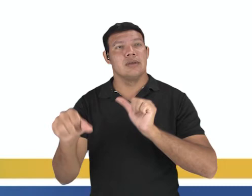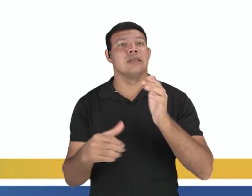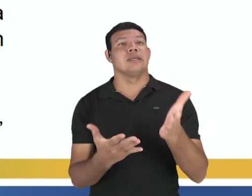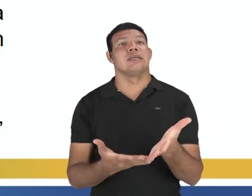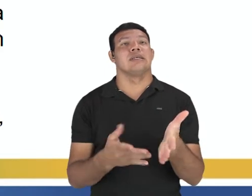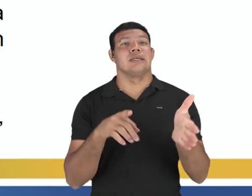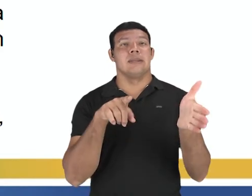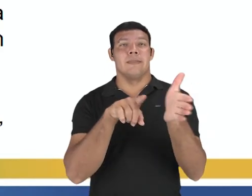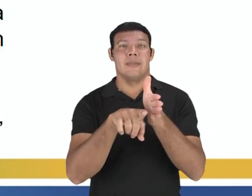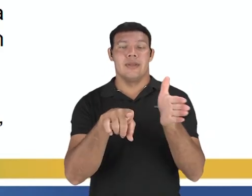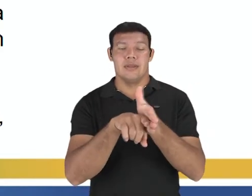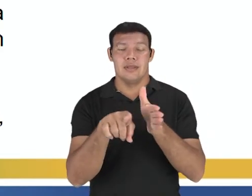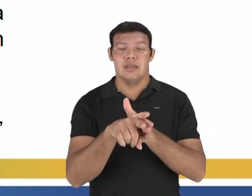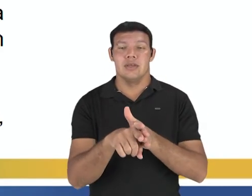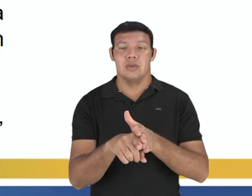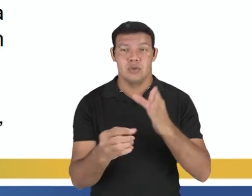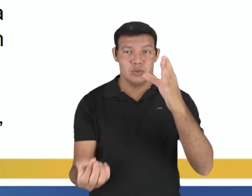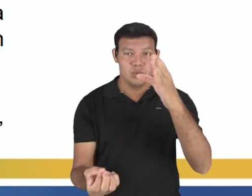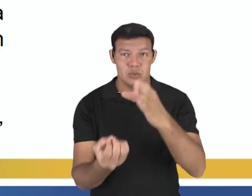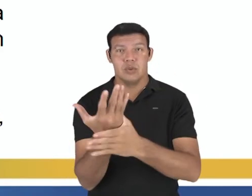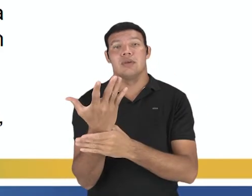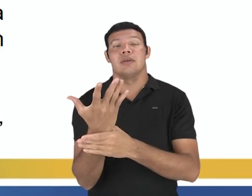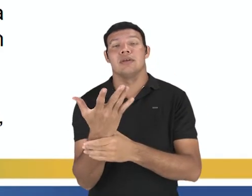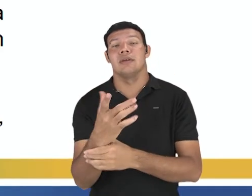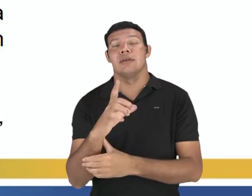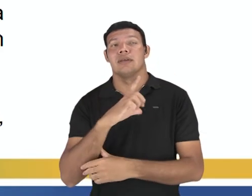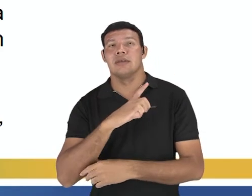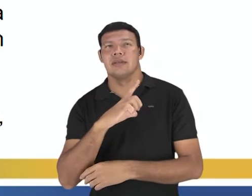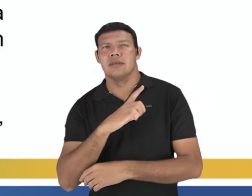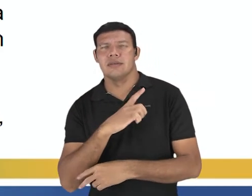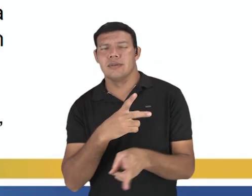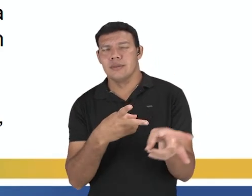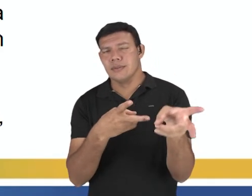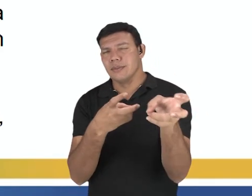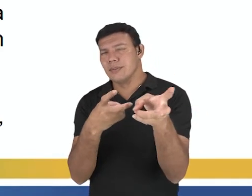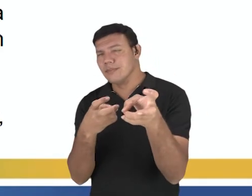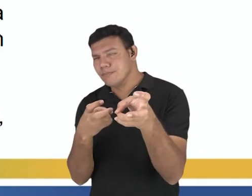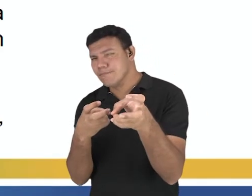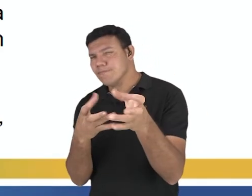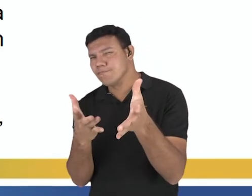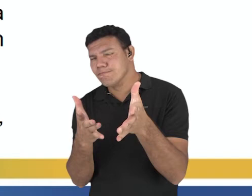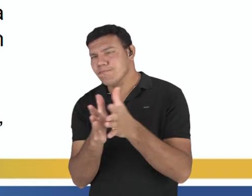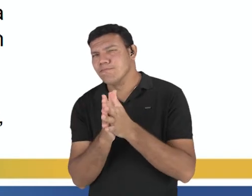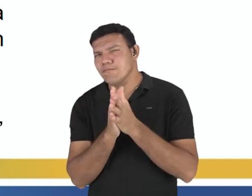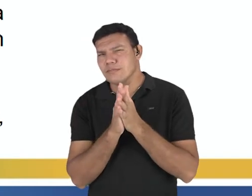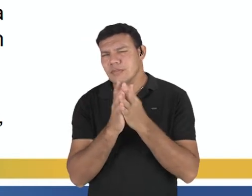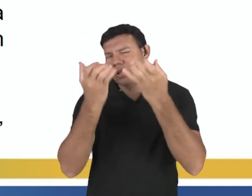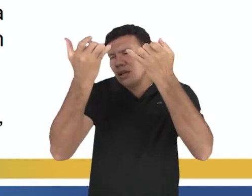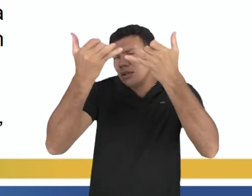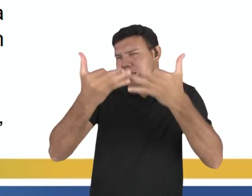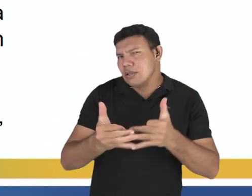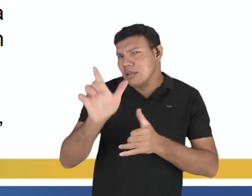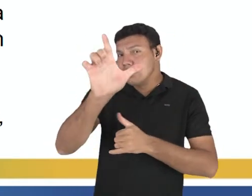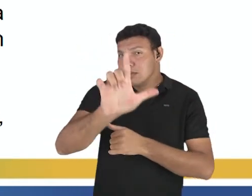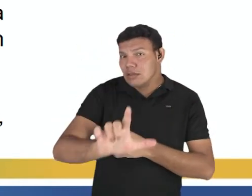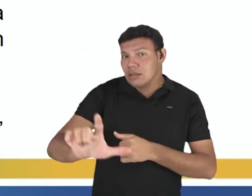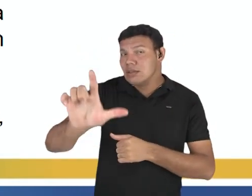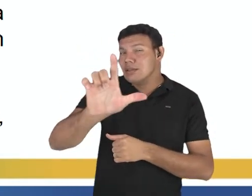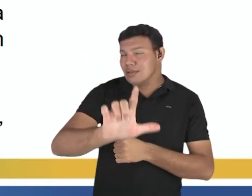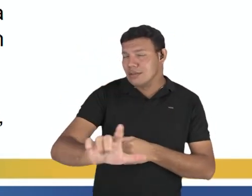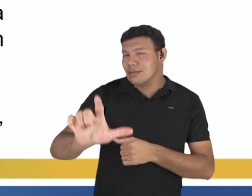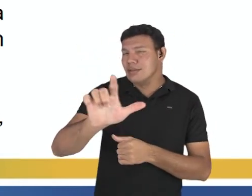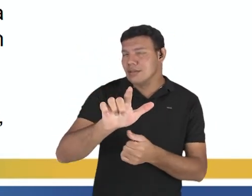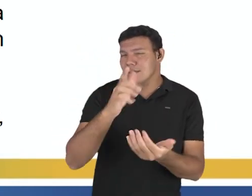vai voltar ao texto, vai ler, percebe? Lembra que nós falamos que a literatura ela